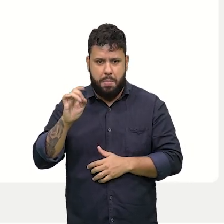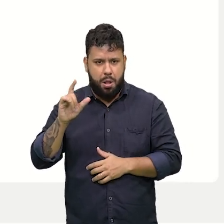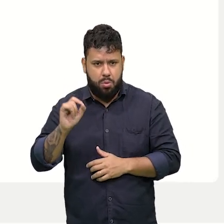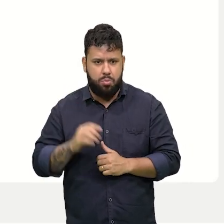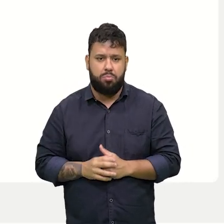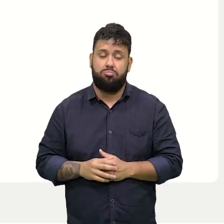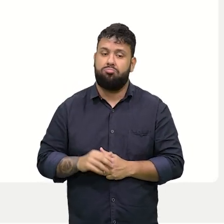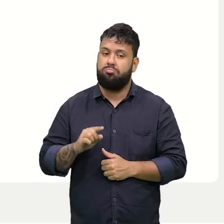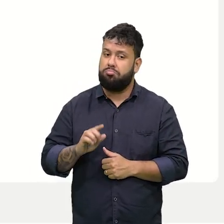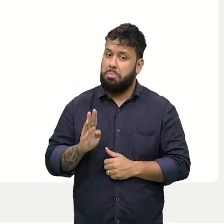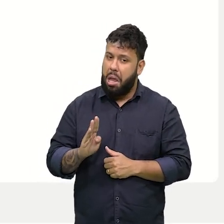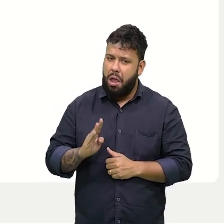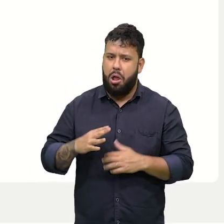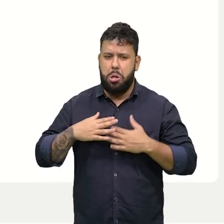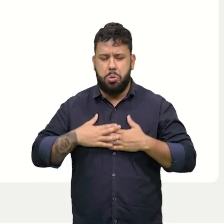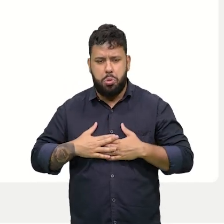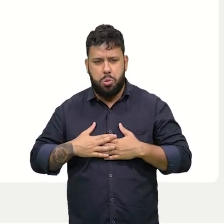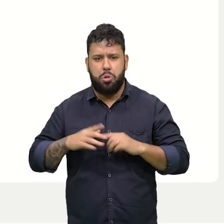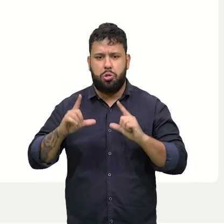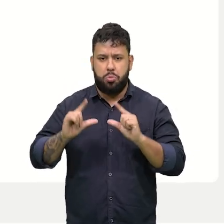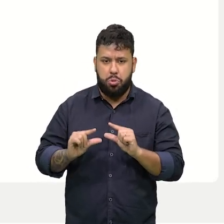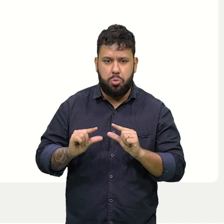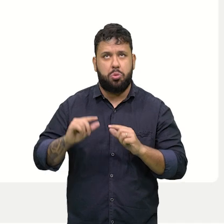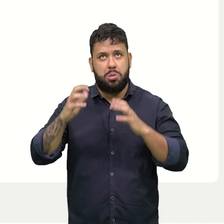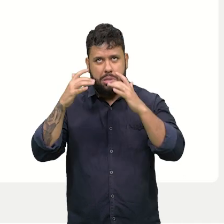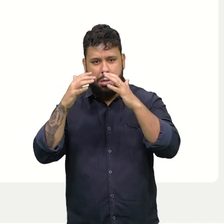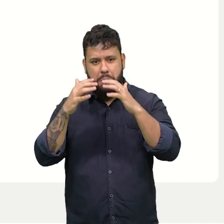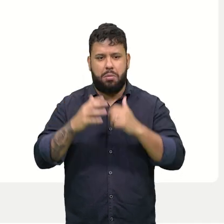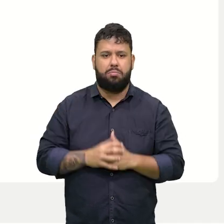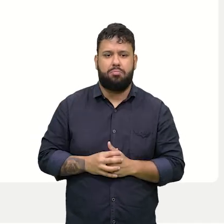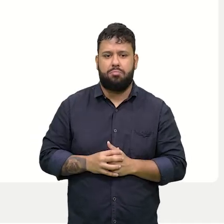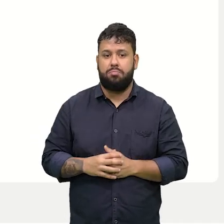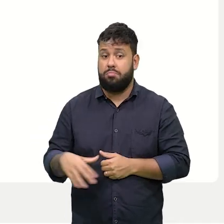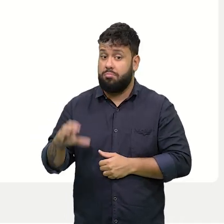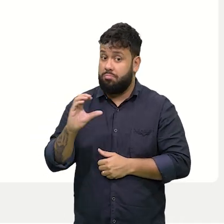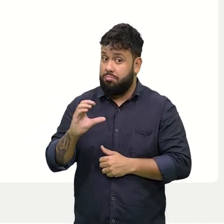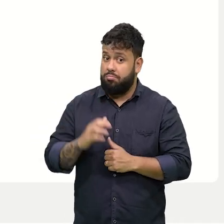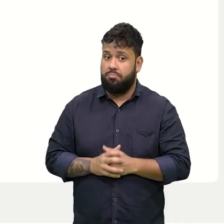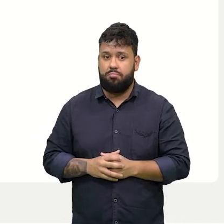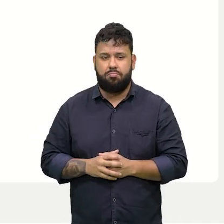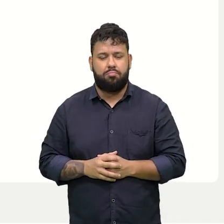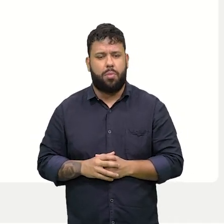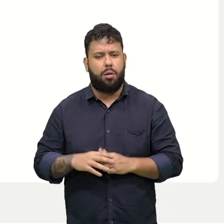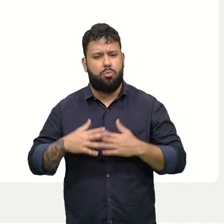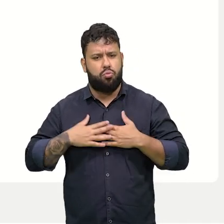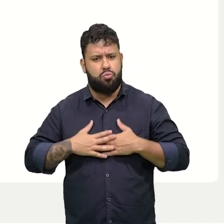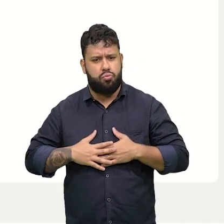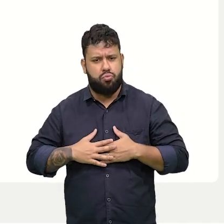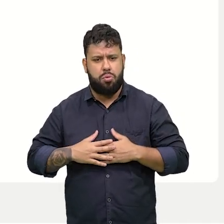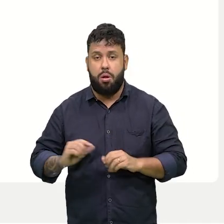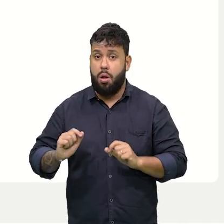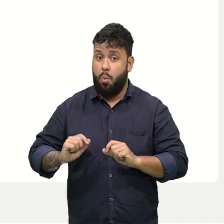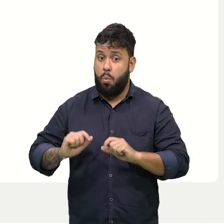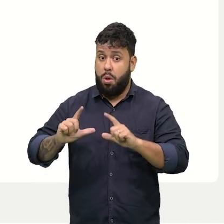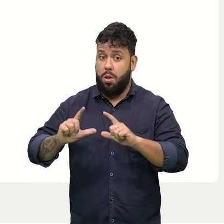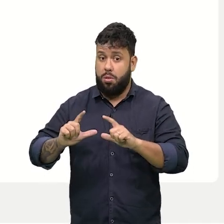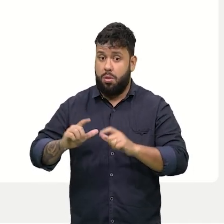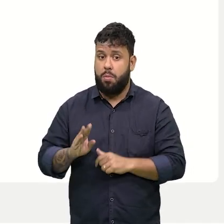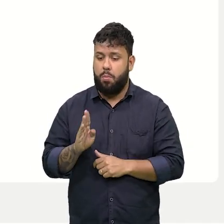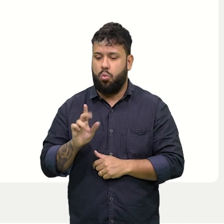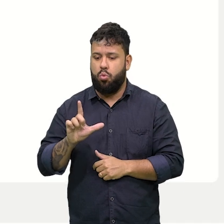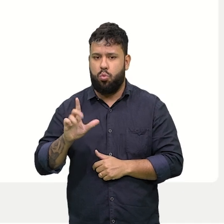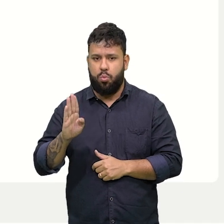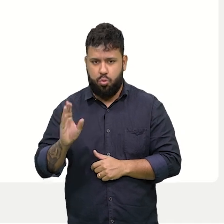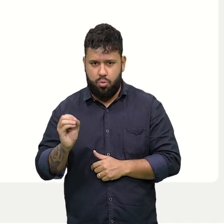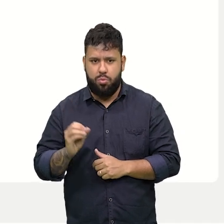Letra B, relaxar, diminui, cerebelo. Letra C, relaxar, aumenta,